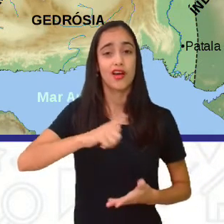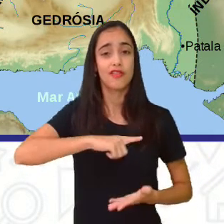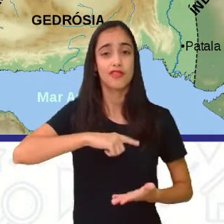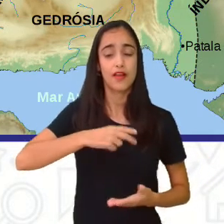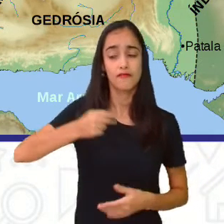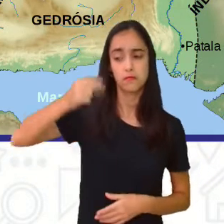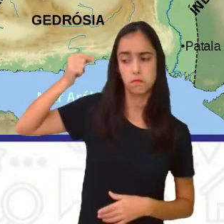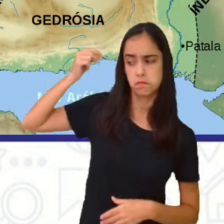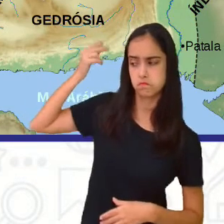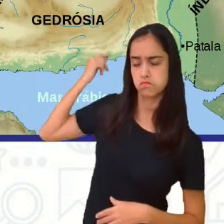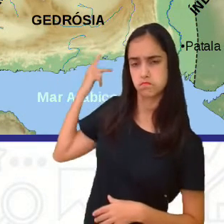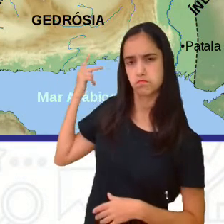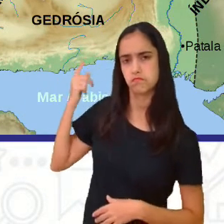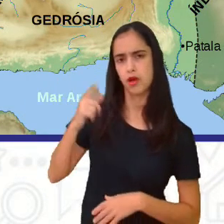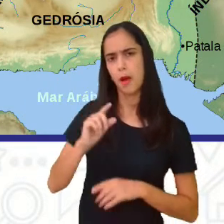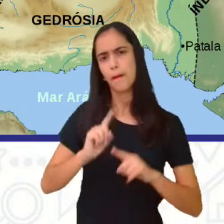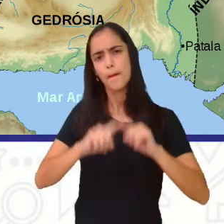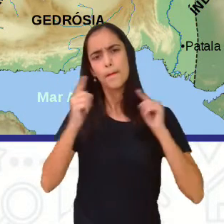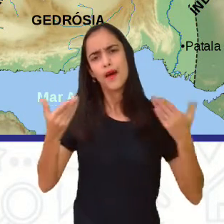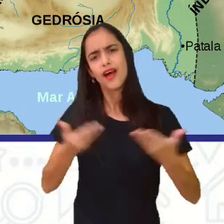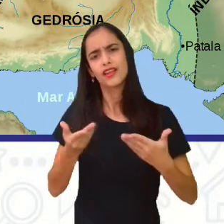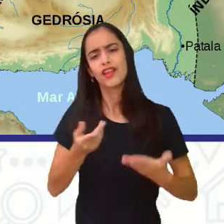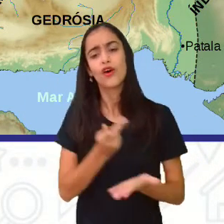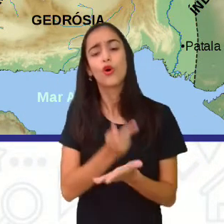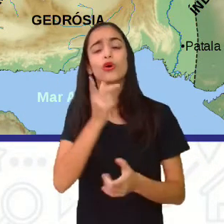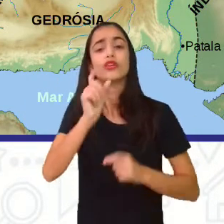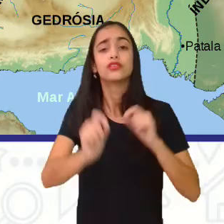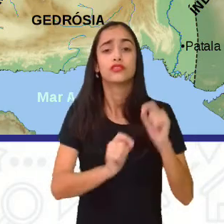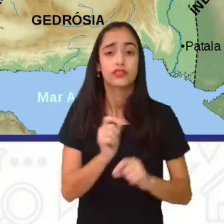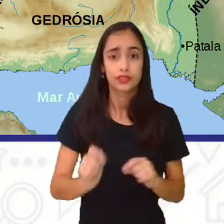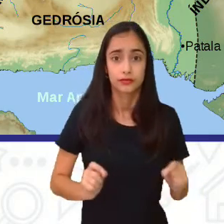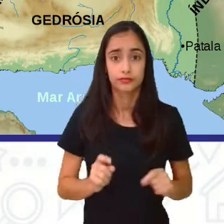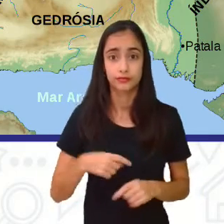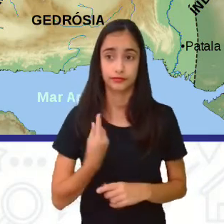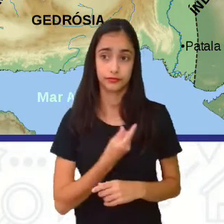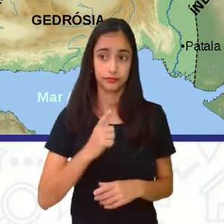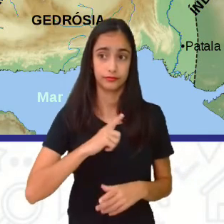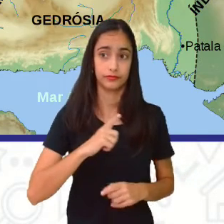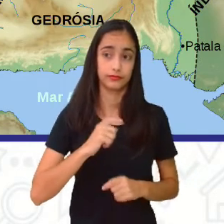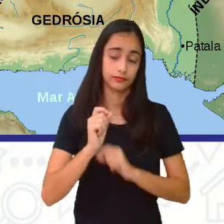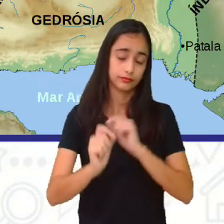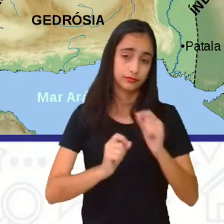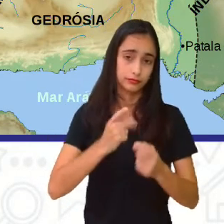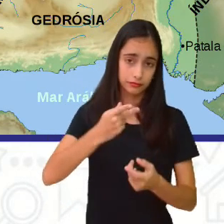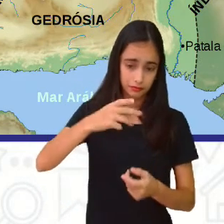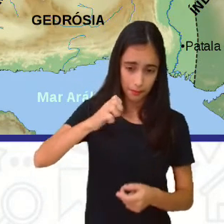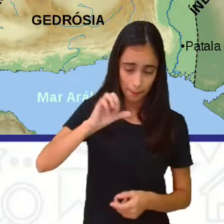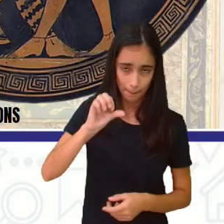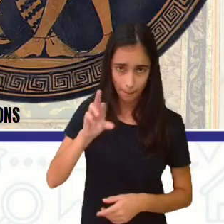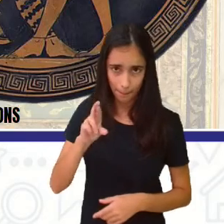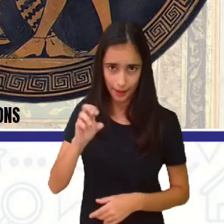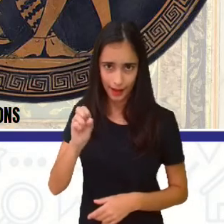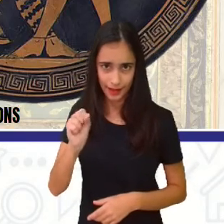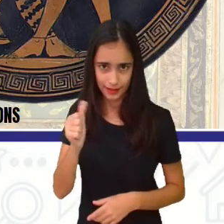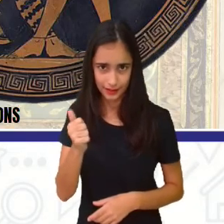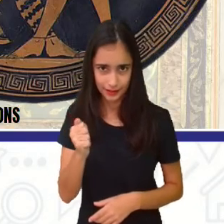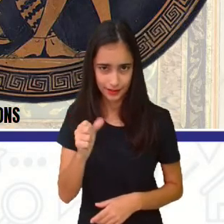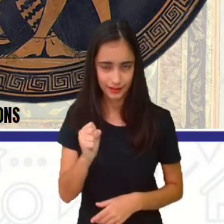acontecer? A gente tem aqui, né, os persas. Então quando eles começam o seu processo